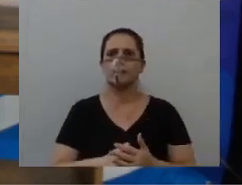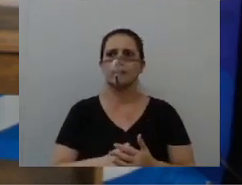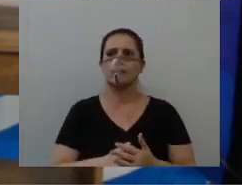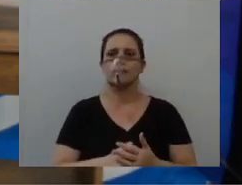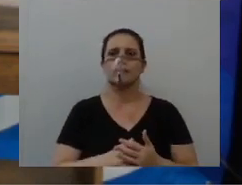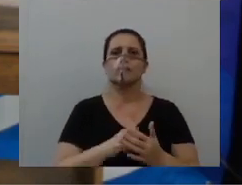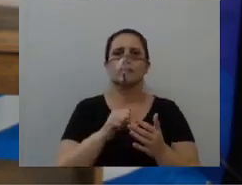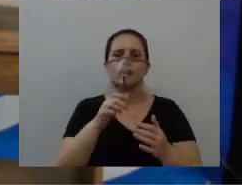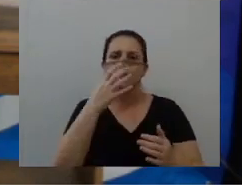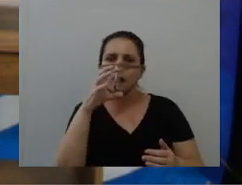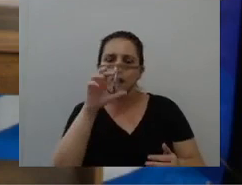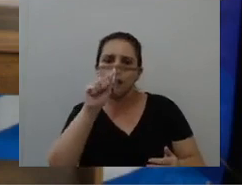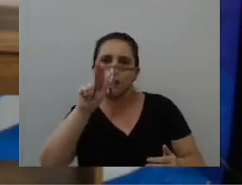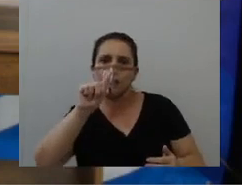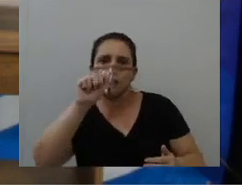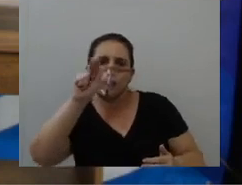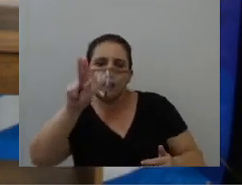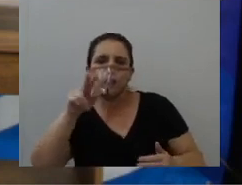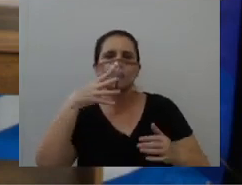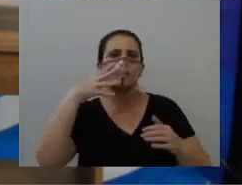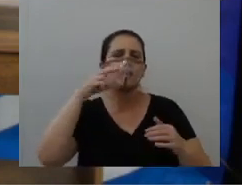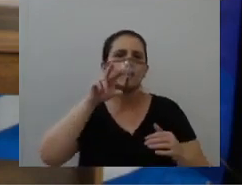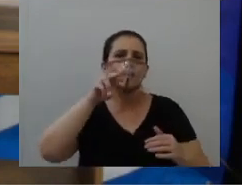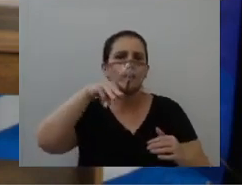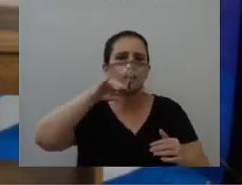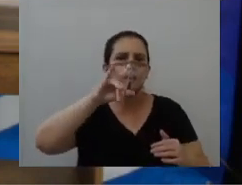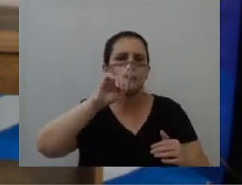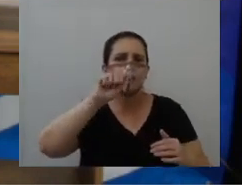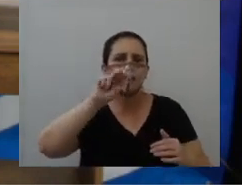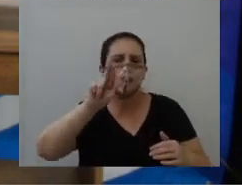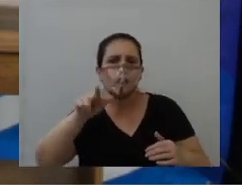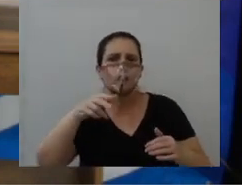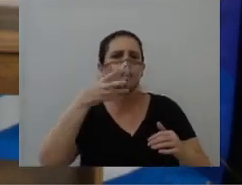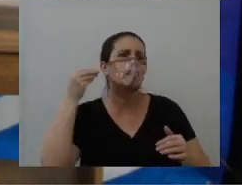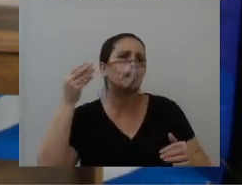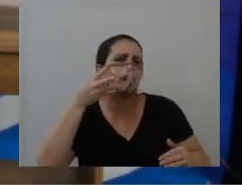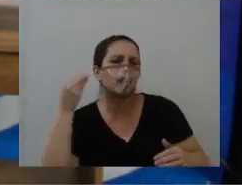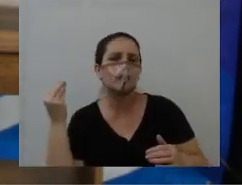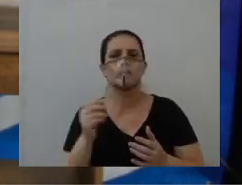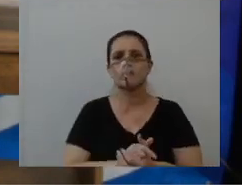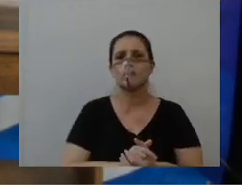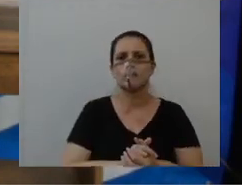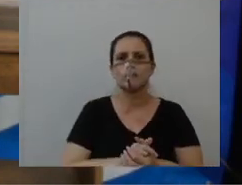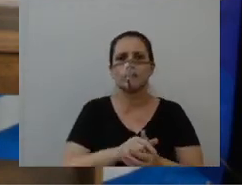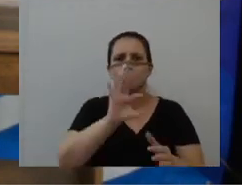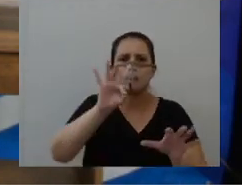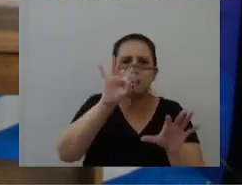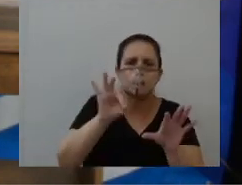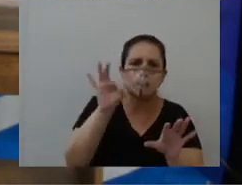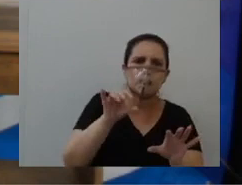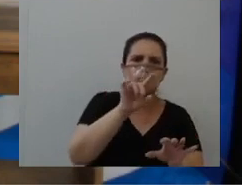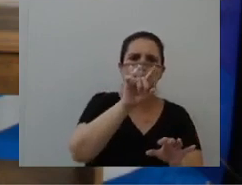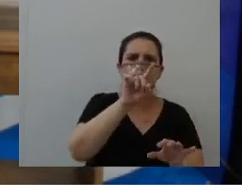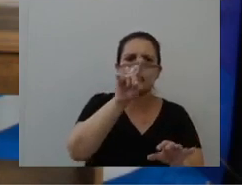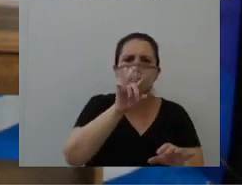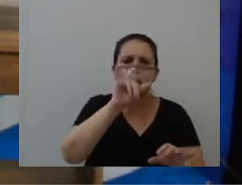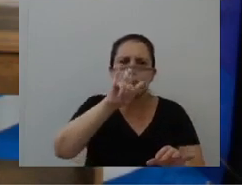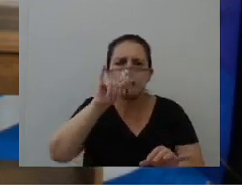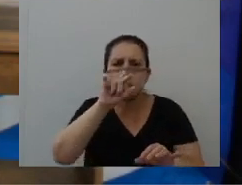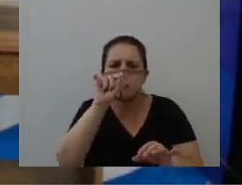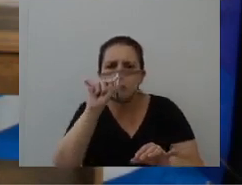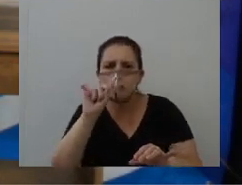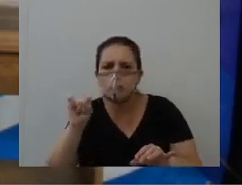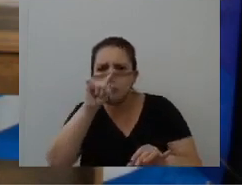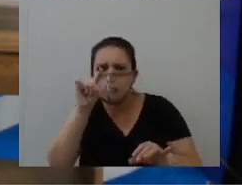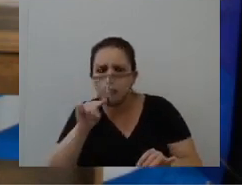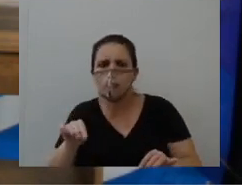do cachorro, do miau, do gato, né? O zzz, ó. Para dar ideia de sono, a gente usa isso no Instagram, no WhatsApp, né? São